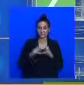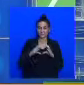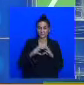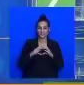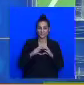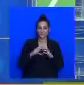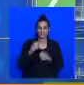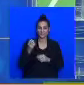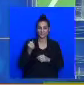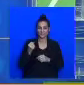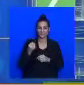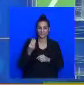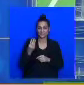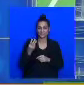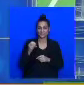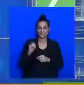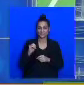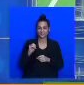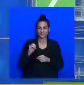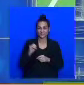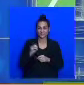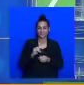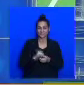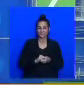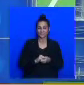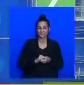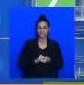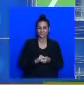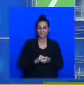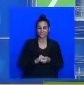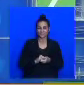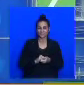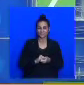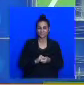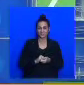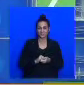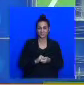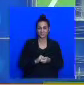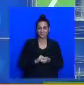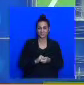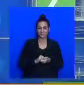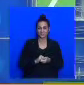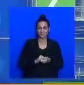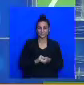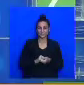Bola branca, número 30, branca 30.